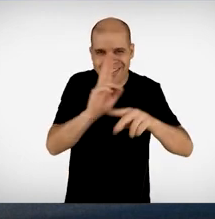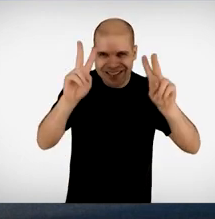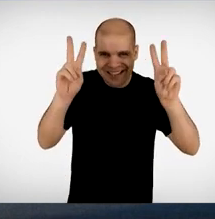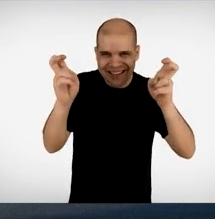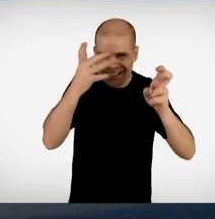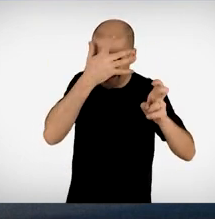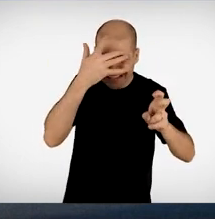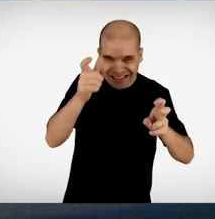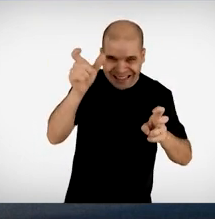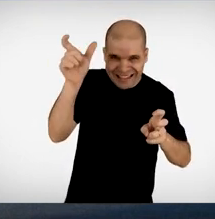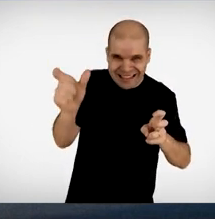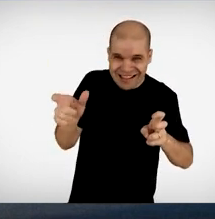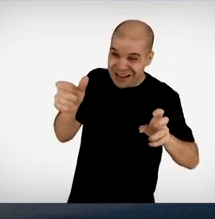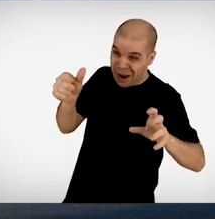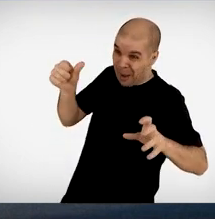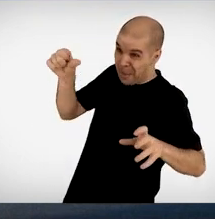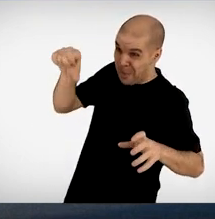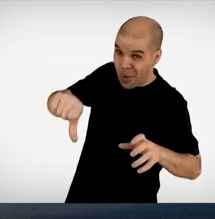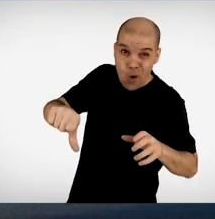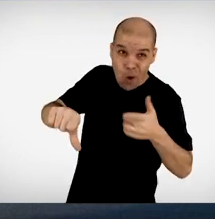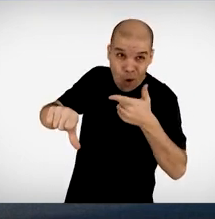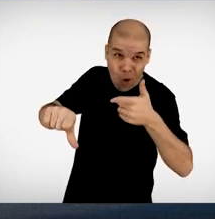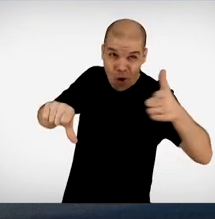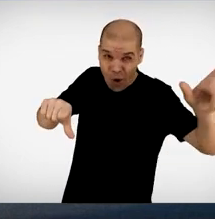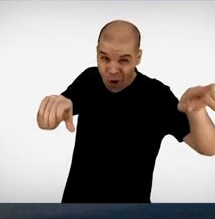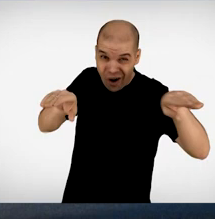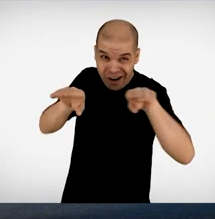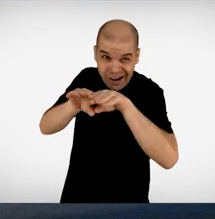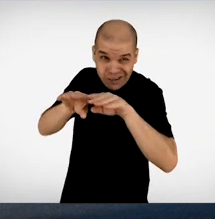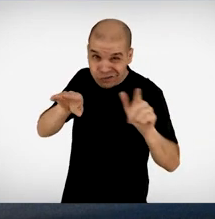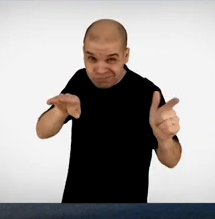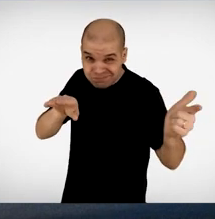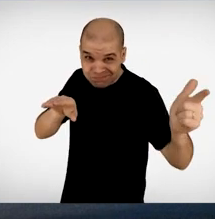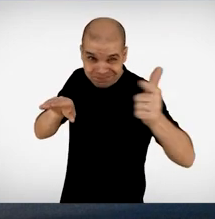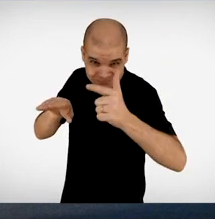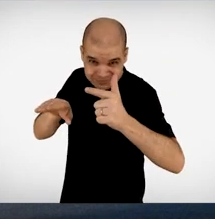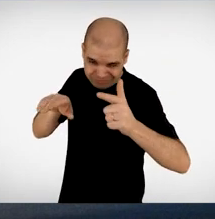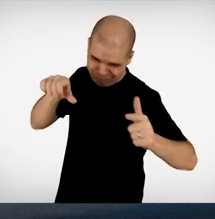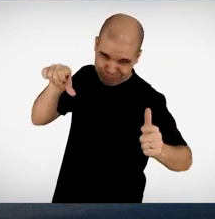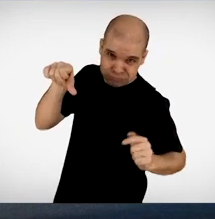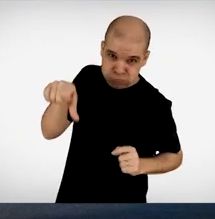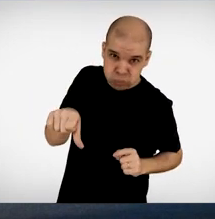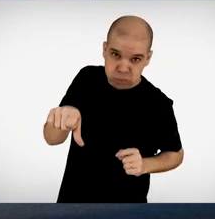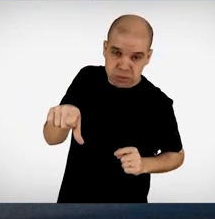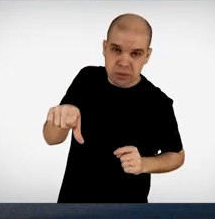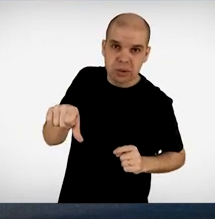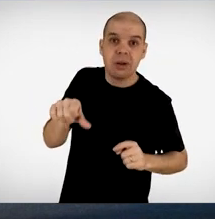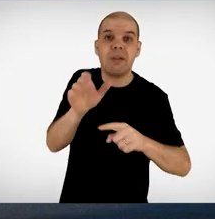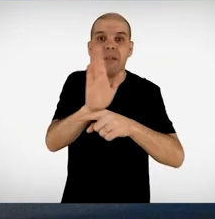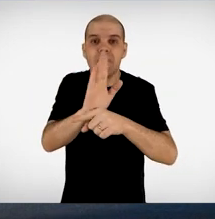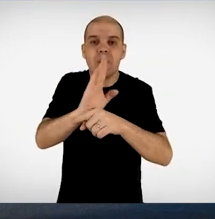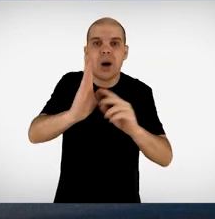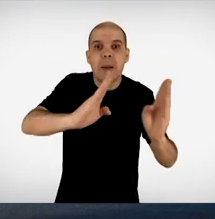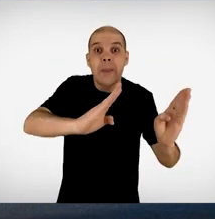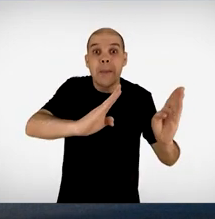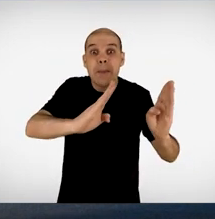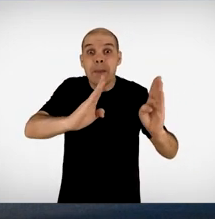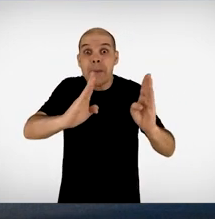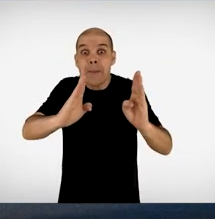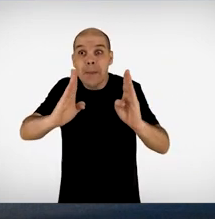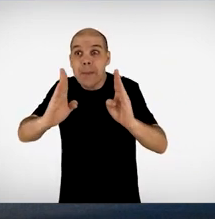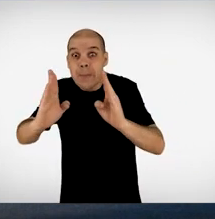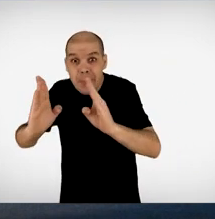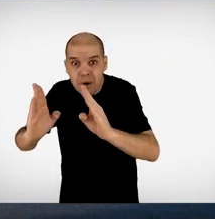Então, vamos ao filme. Vamos começar e vamos junto. Aqui vou dizendo para vocês como que isso bateu em mim. Eu não tenho pretensão em